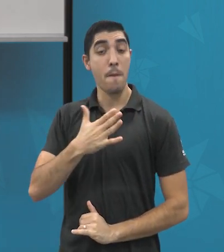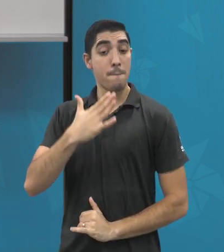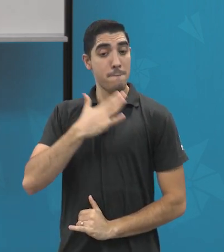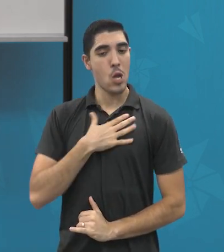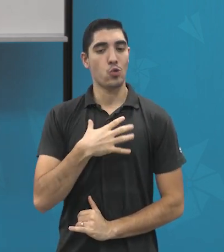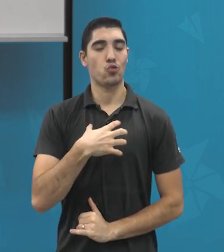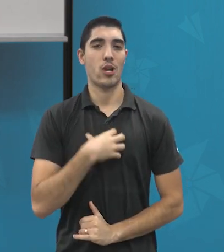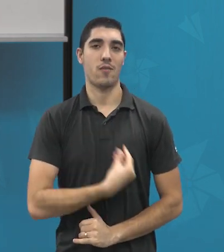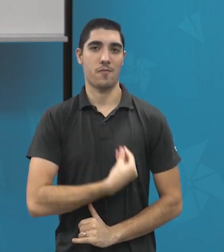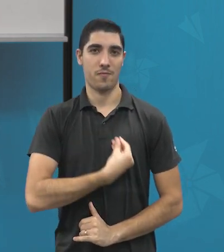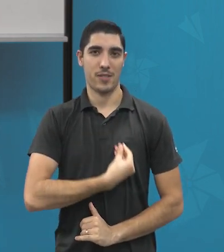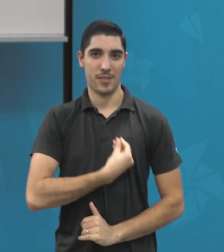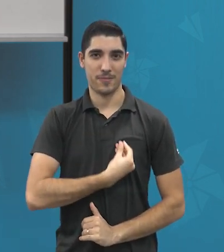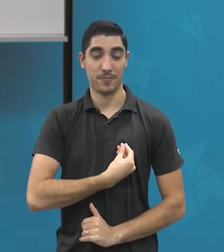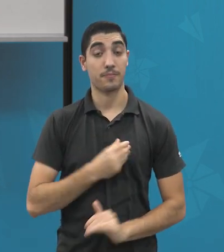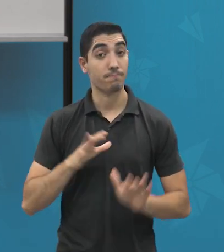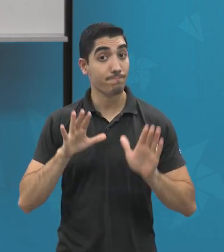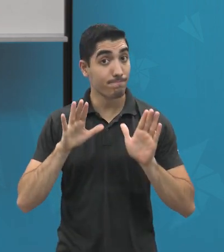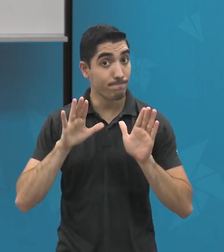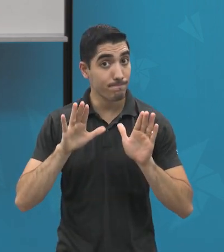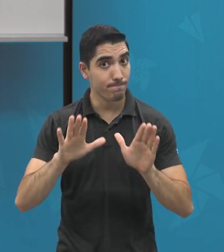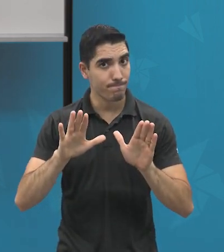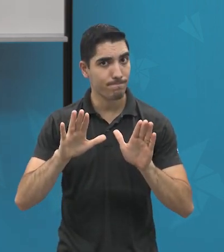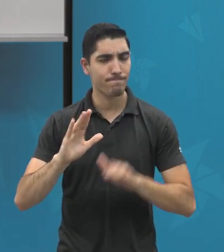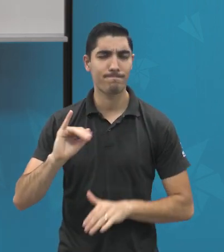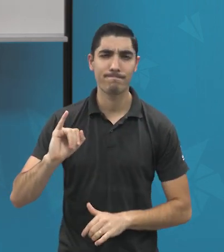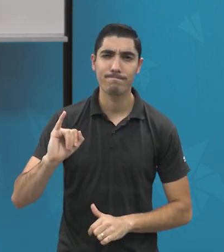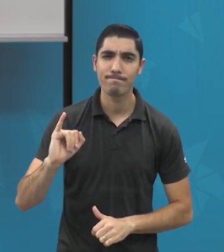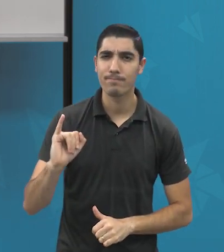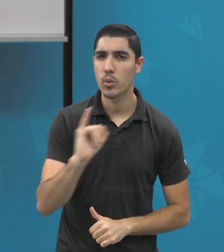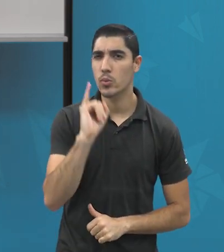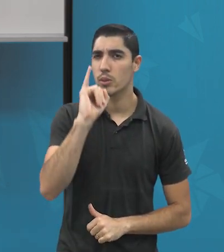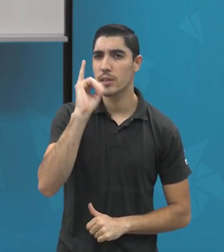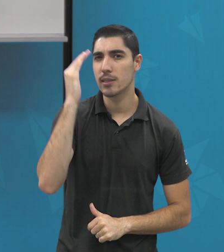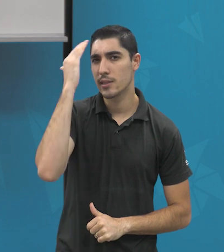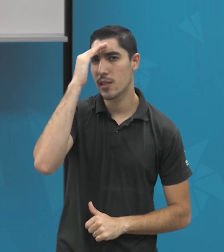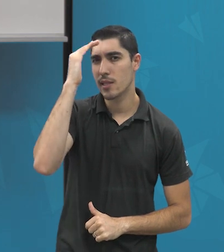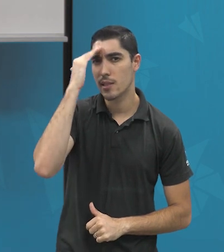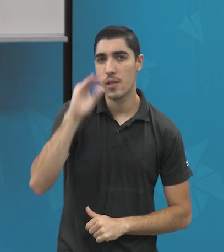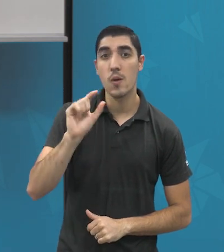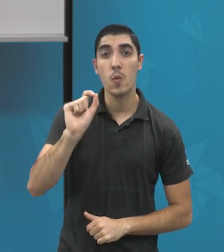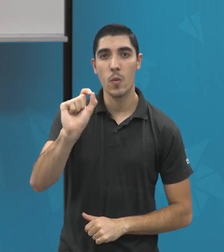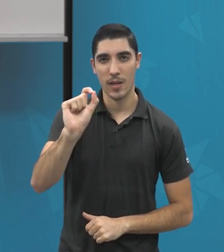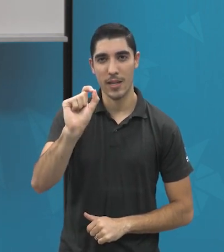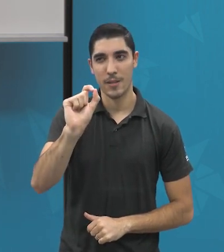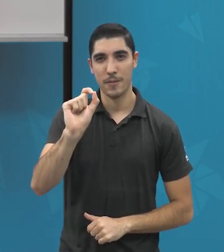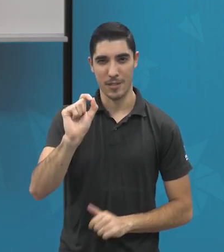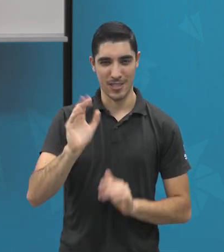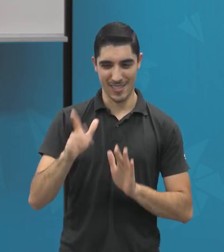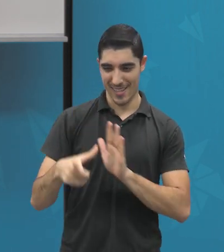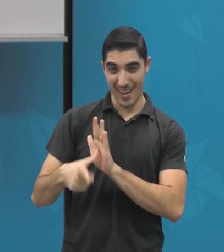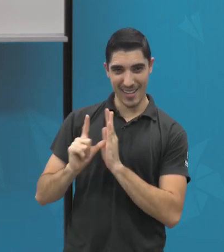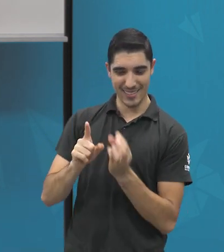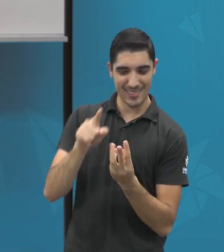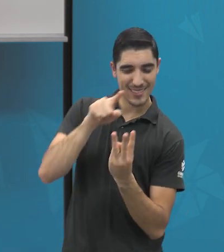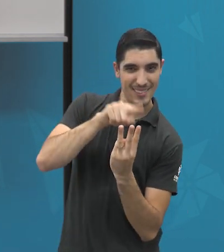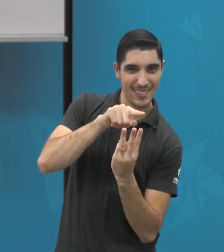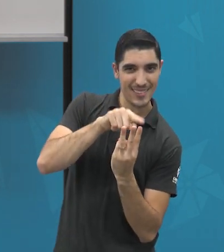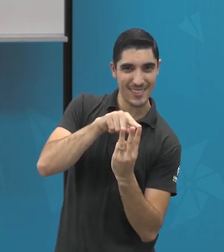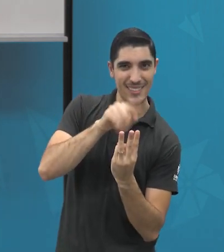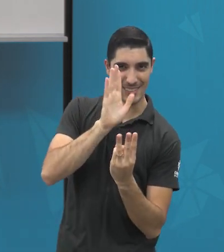no mundo. Mas o ponto importante aqui é que, considerando tudo isso que nós falamos no primeiro